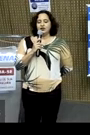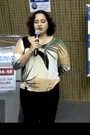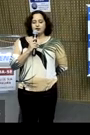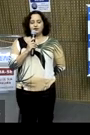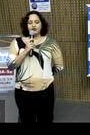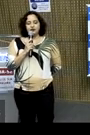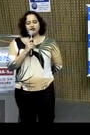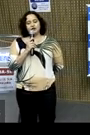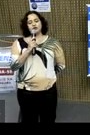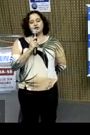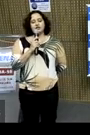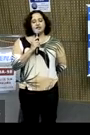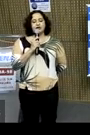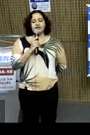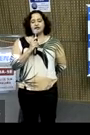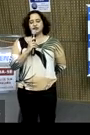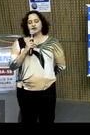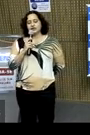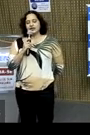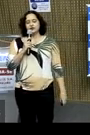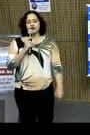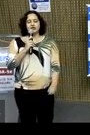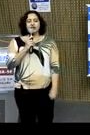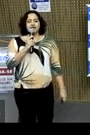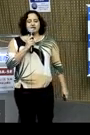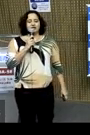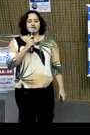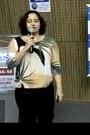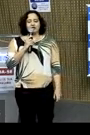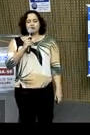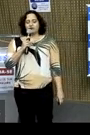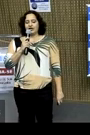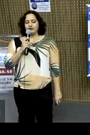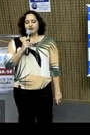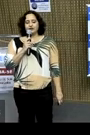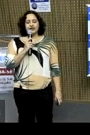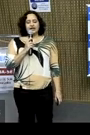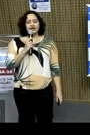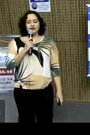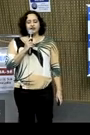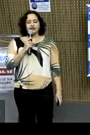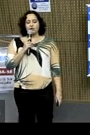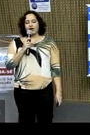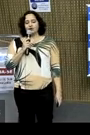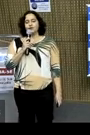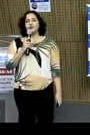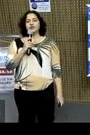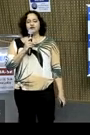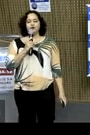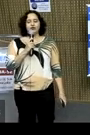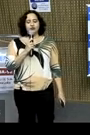Em 2020, nós tivemos 443 solicitados, 150 aprovados, negados